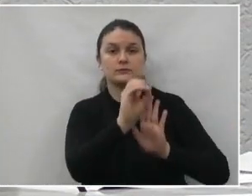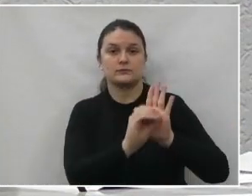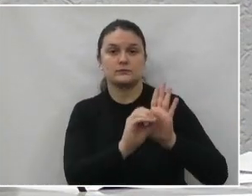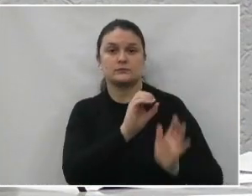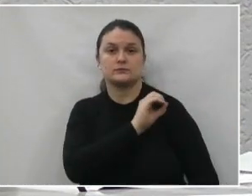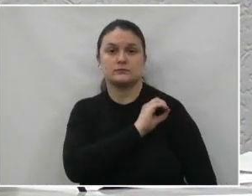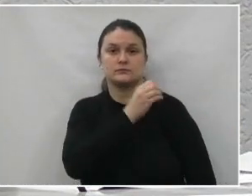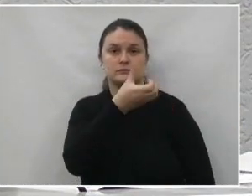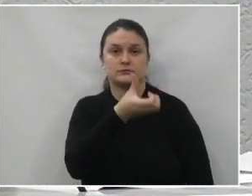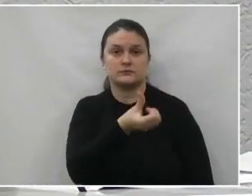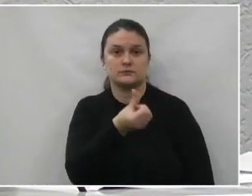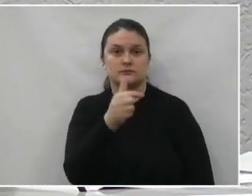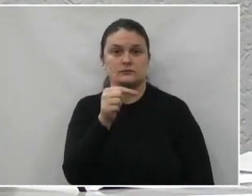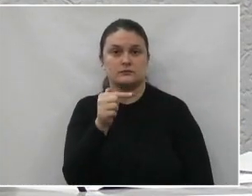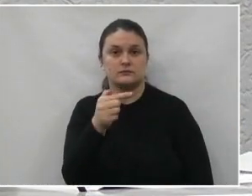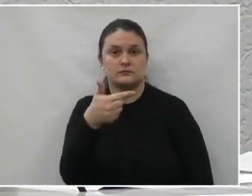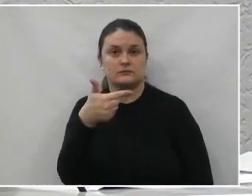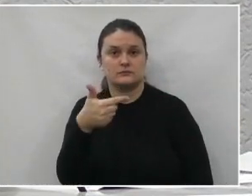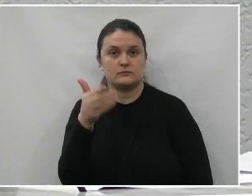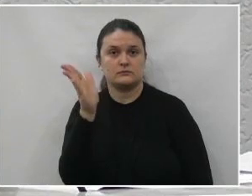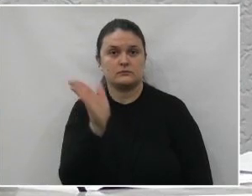número